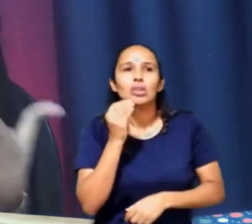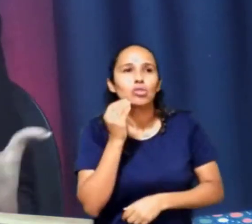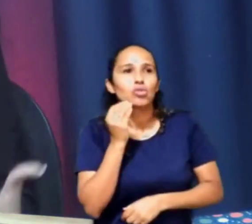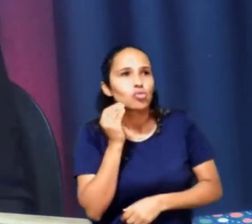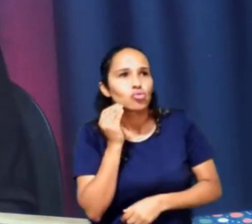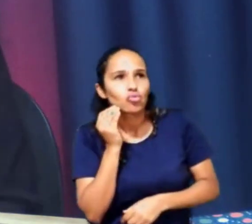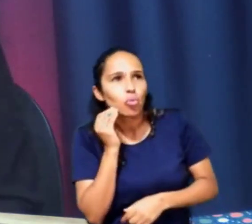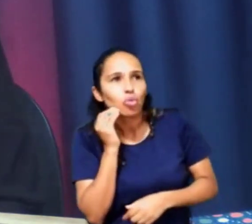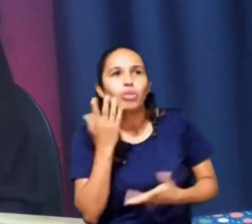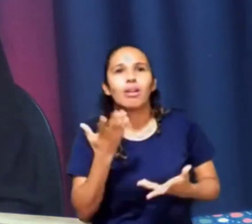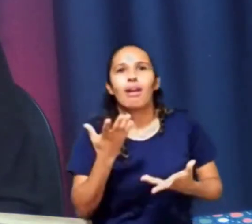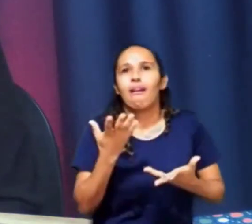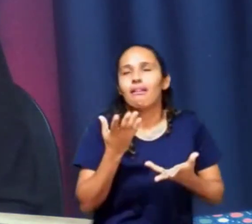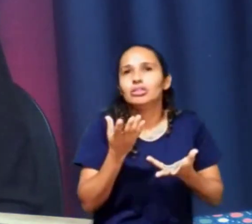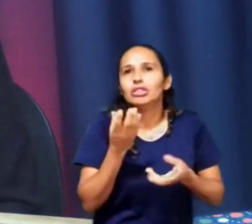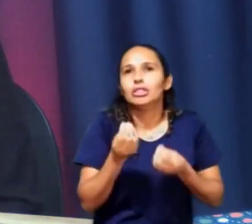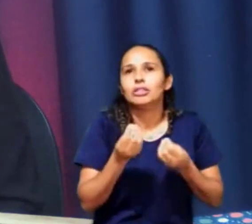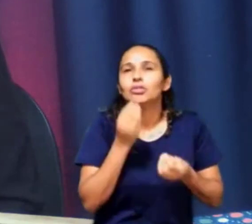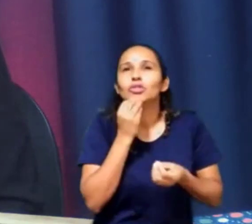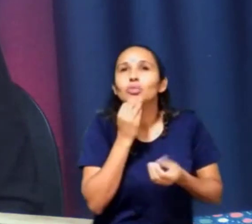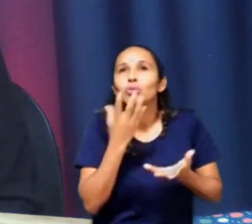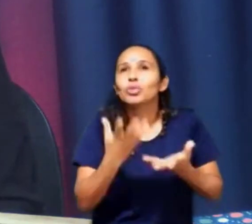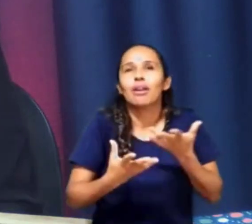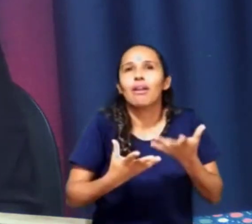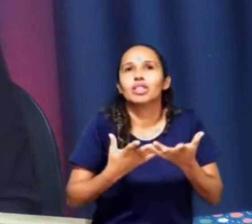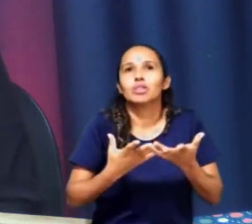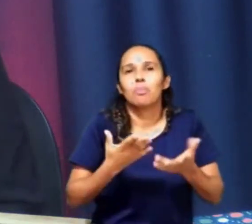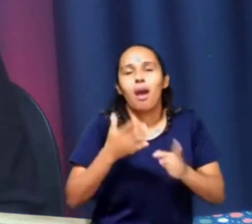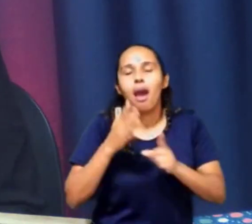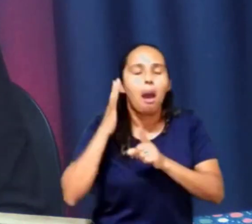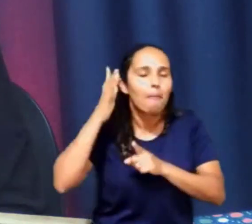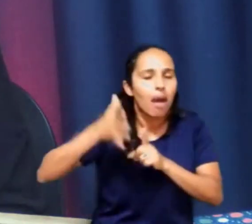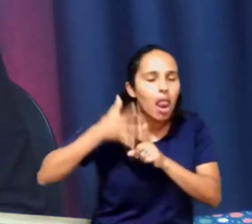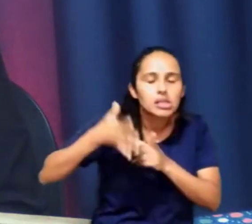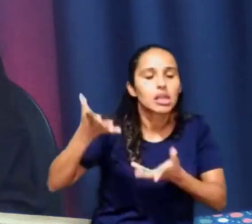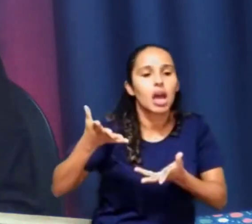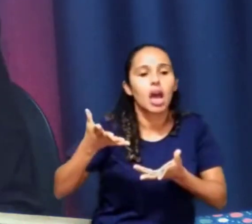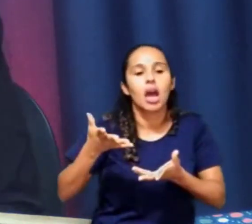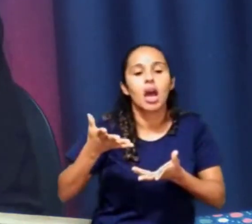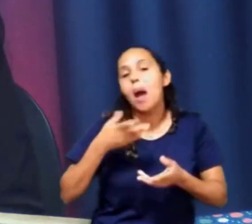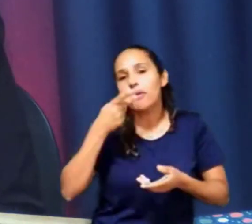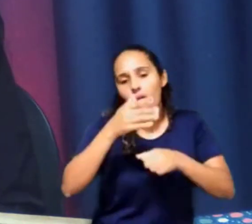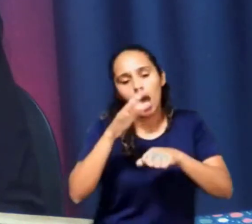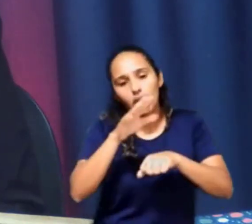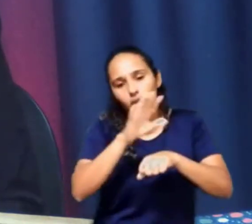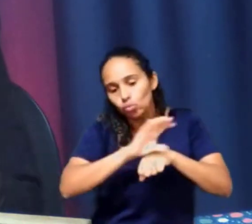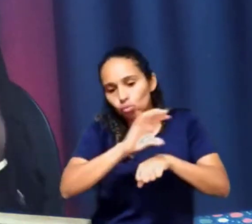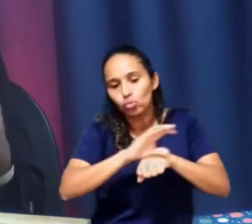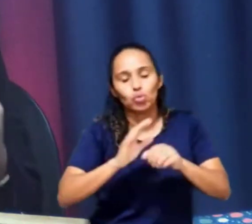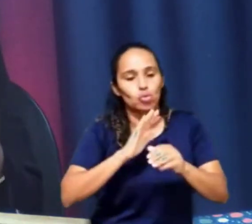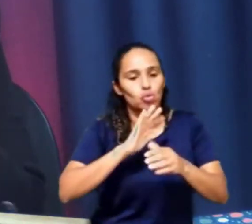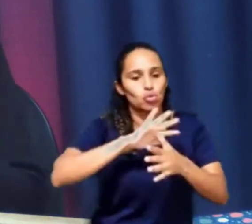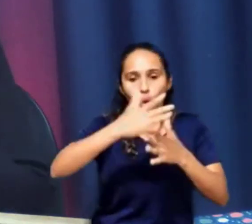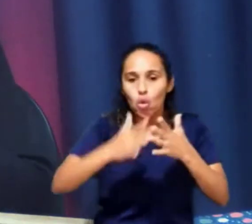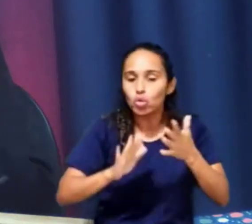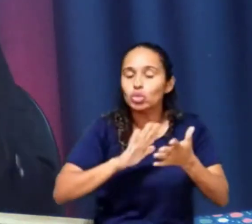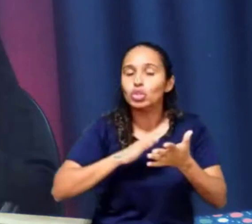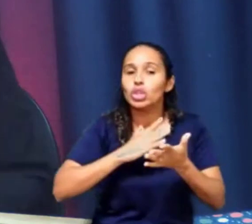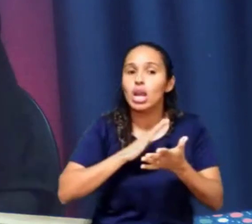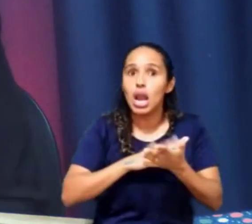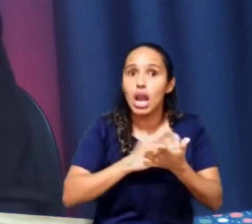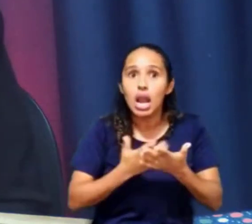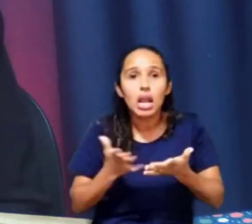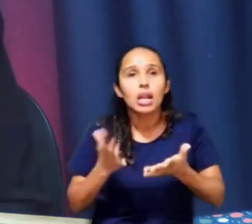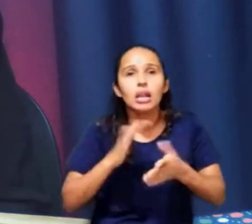para estar falando sobre o curso de Libras, eu não perco a oportunidade de despertar, né? Inclusive, quando a gente começar a falar